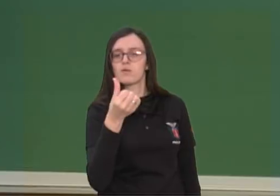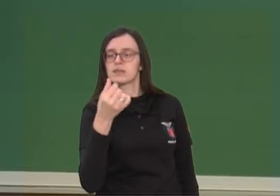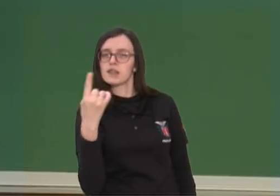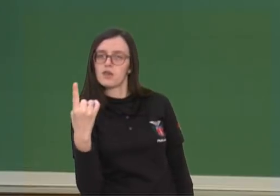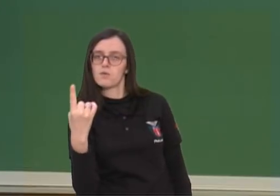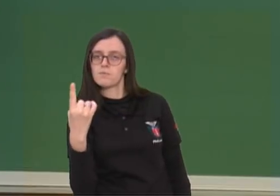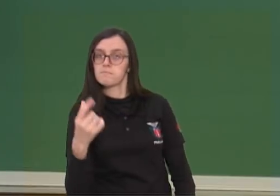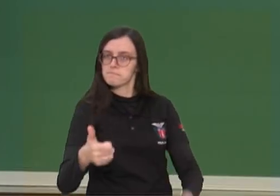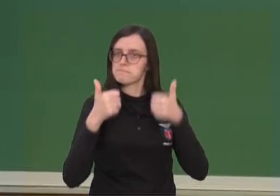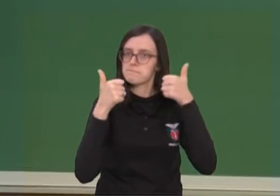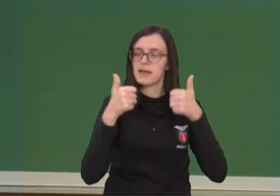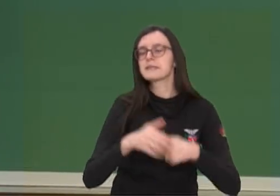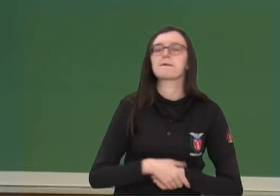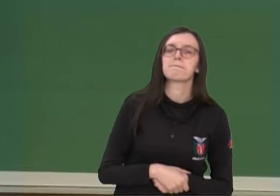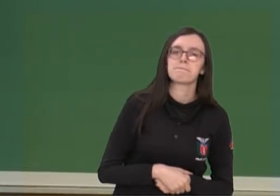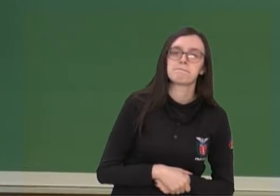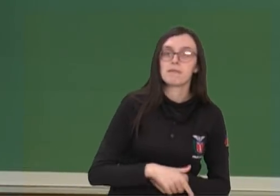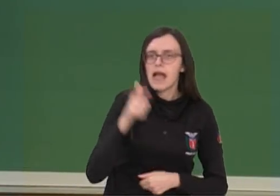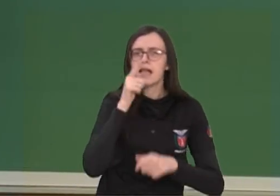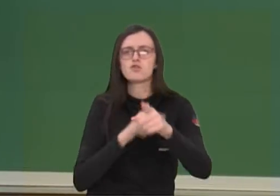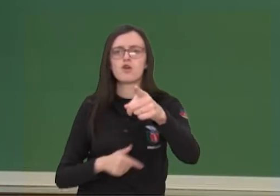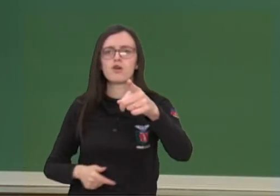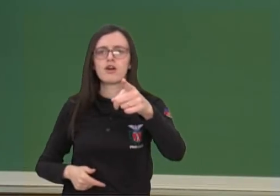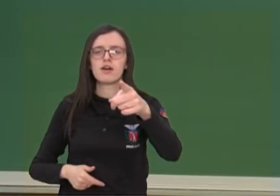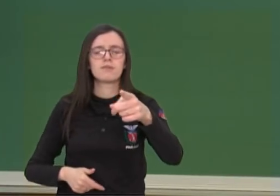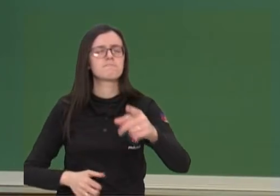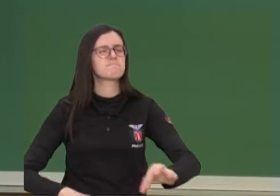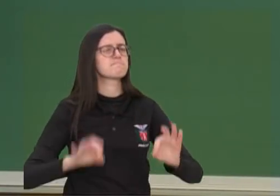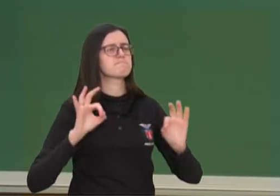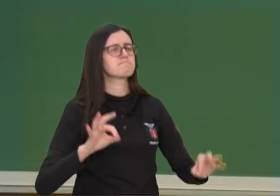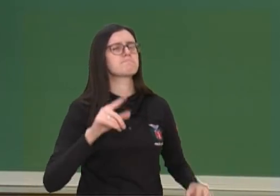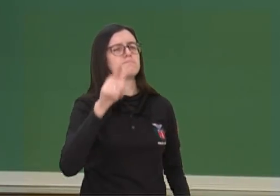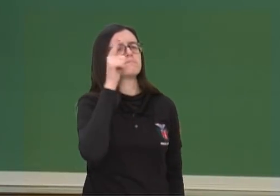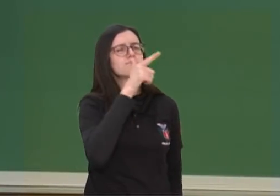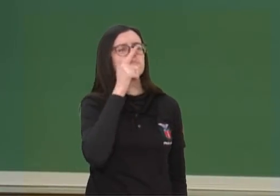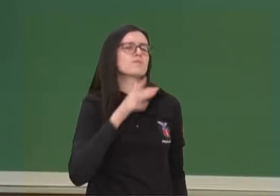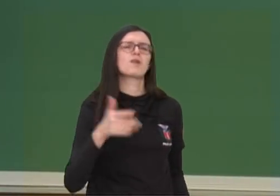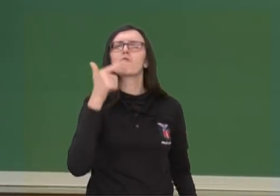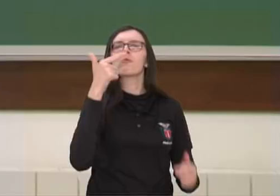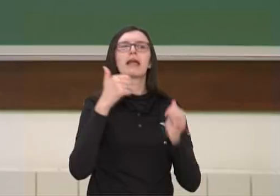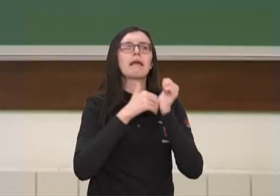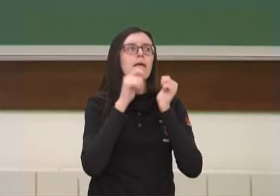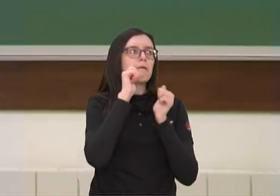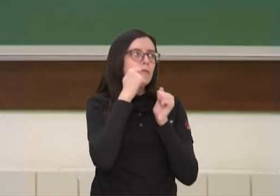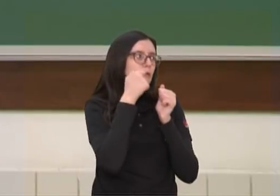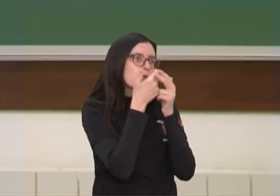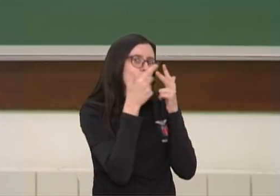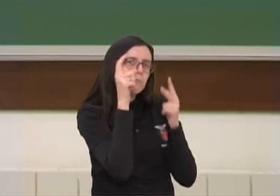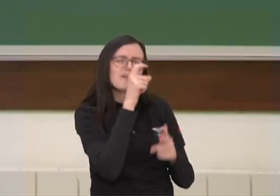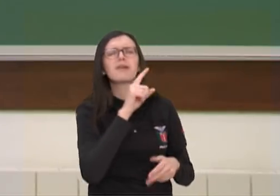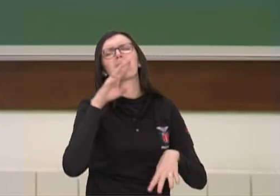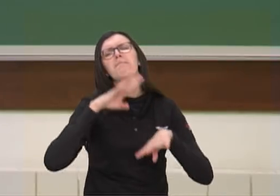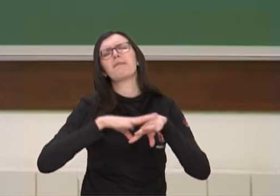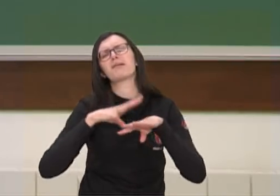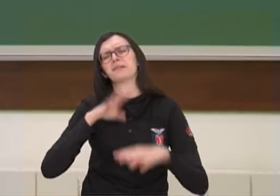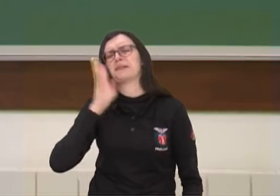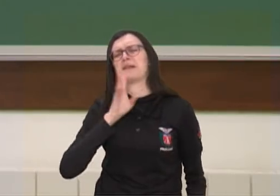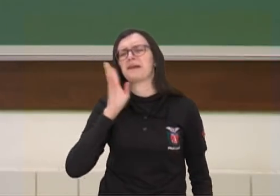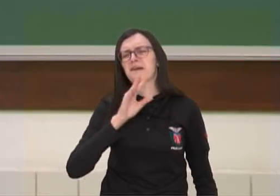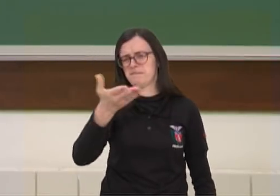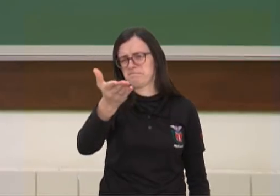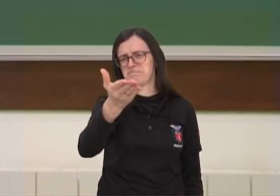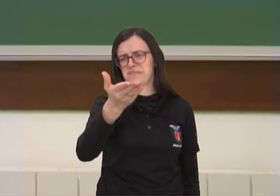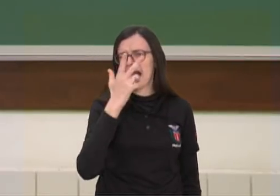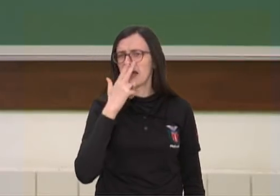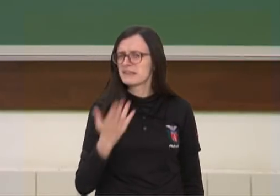38.061. Beleza? Acertaram? Aposto que sim, porque não tem segredo. A matemática é muito legal, né,